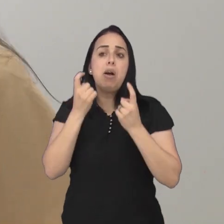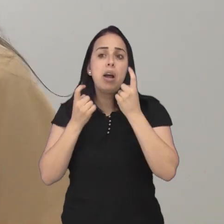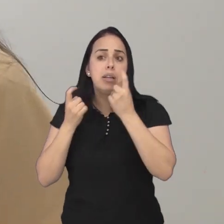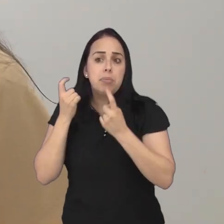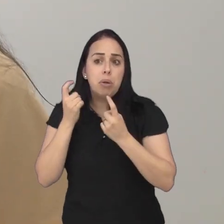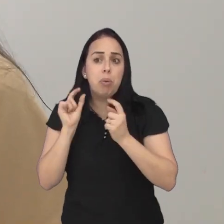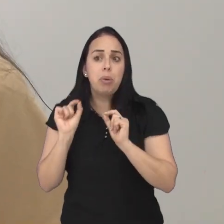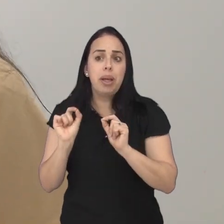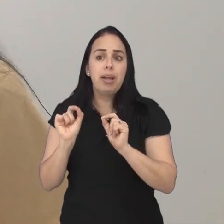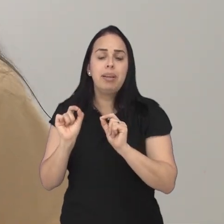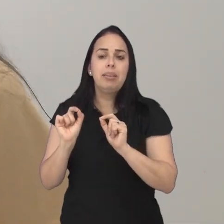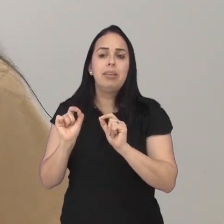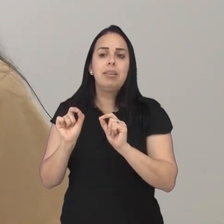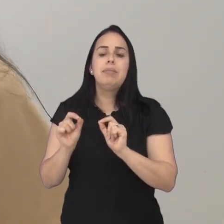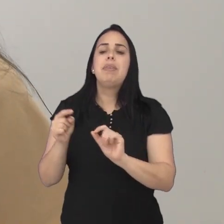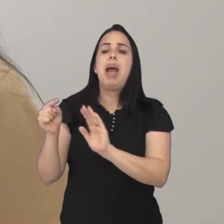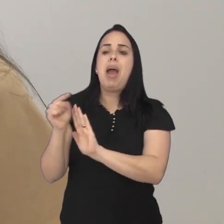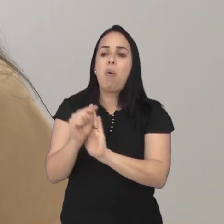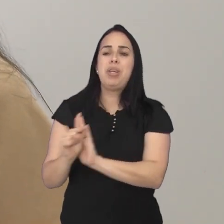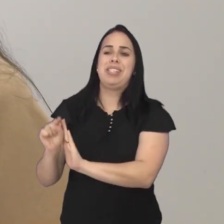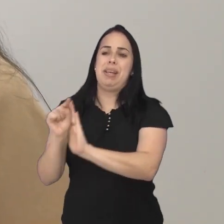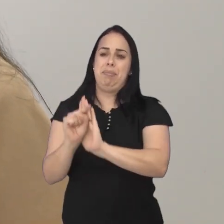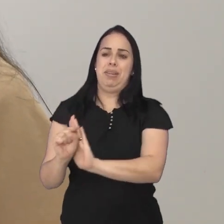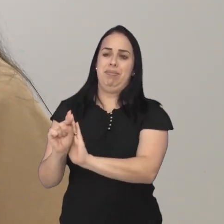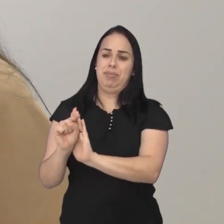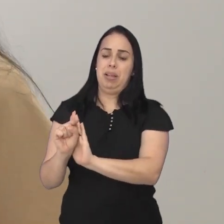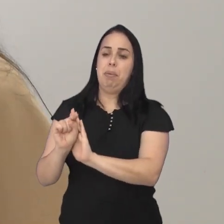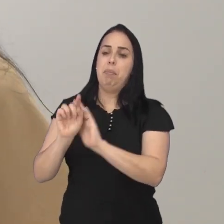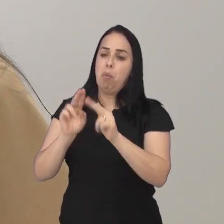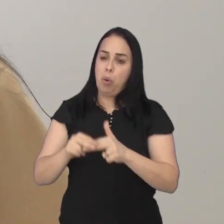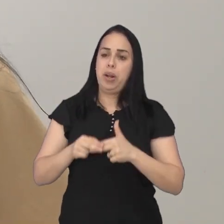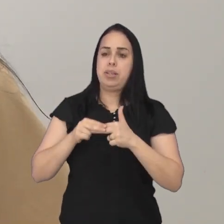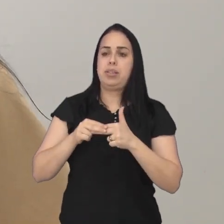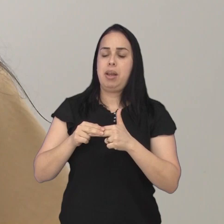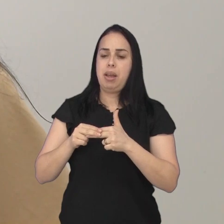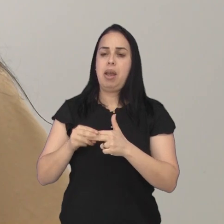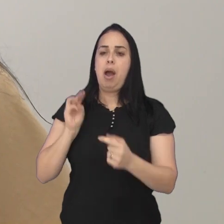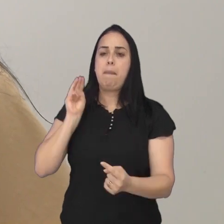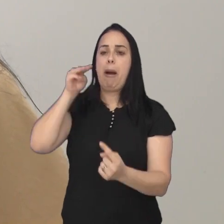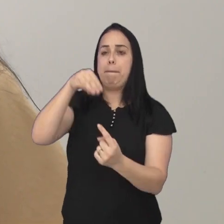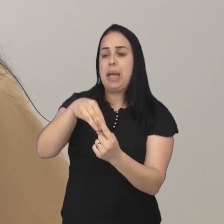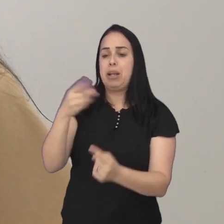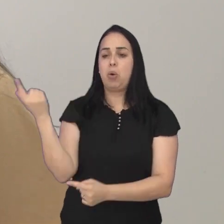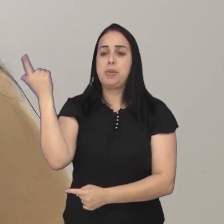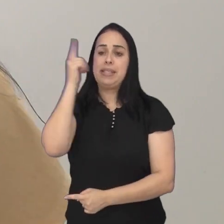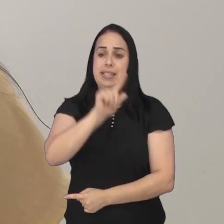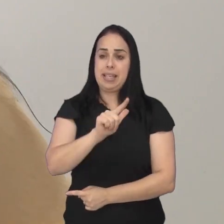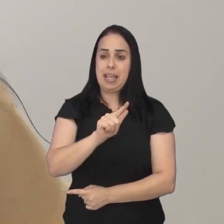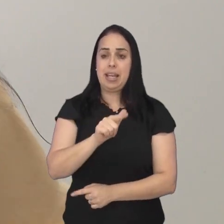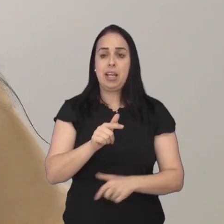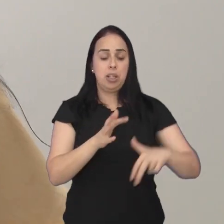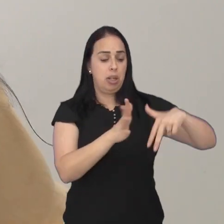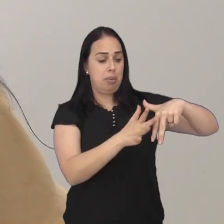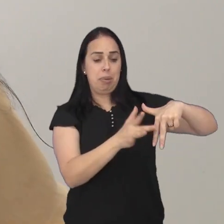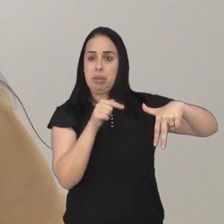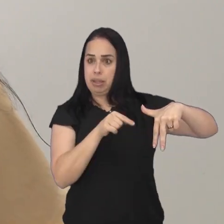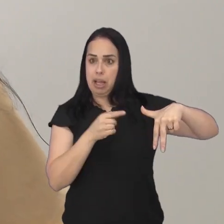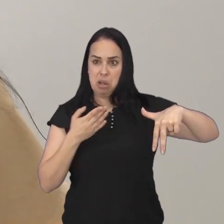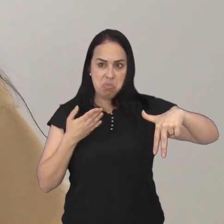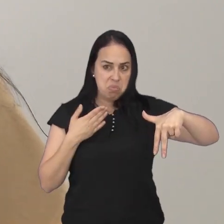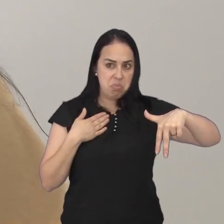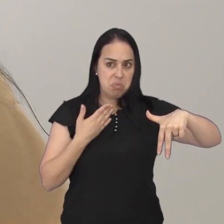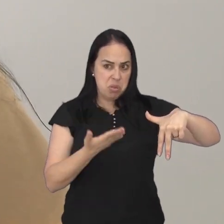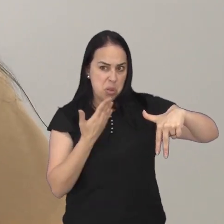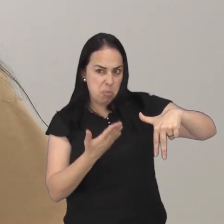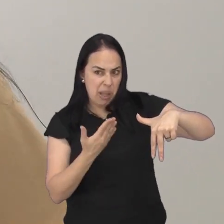coluna é antes do diagnóstico. E esse é uma meta nossa, é conseguir fazer com todo paciente com suspeita de